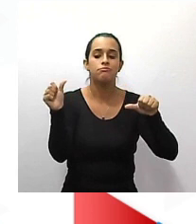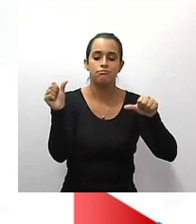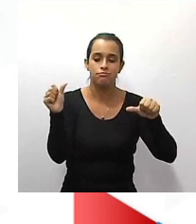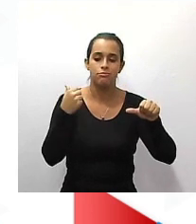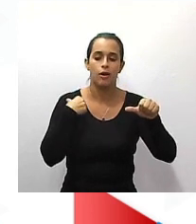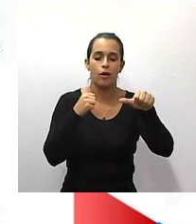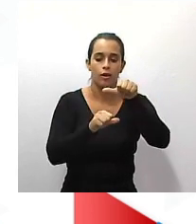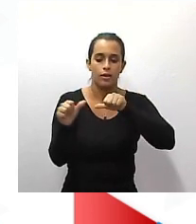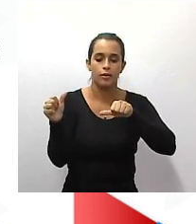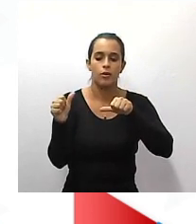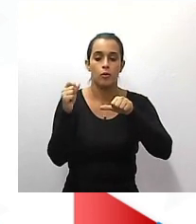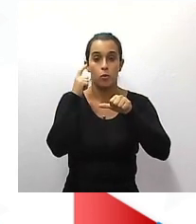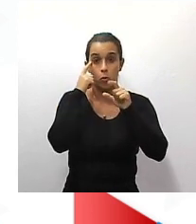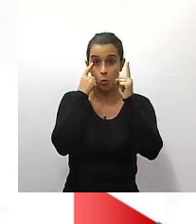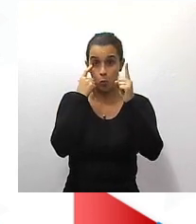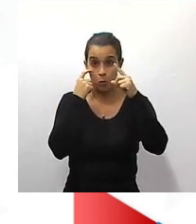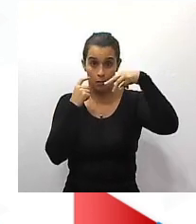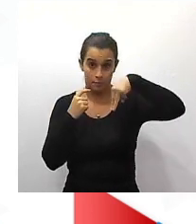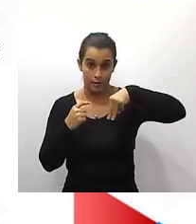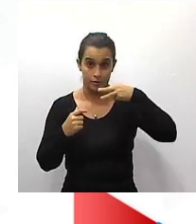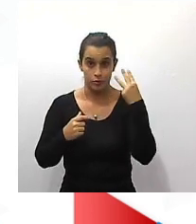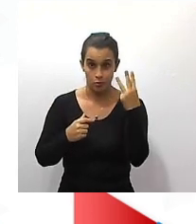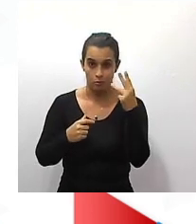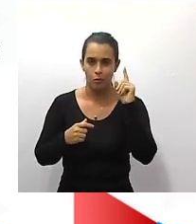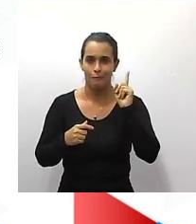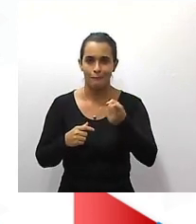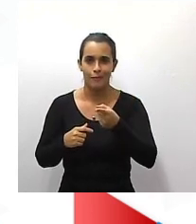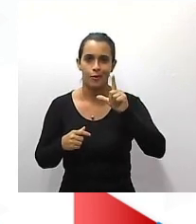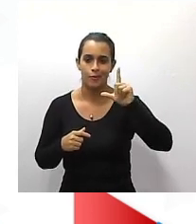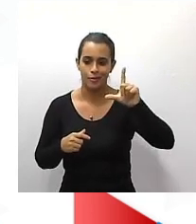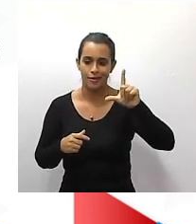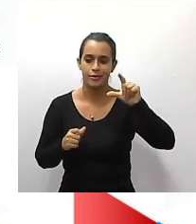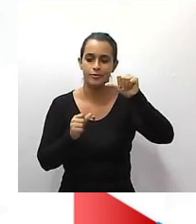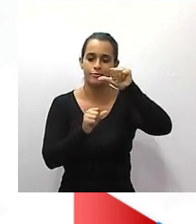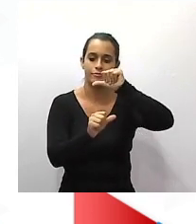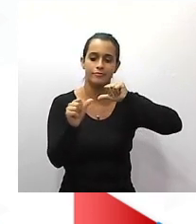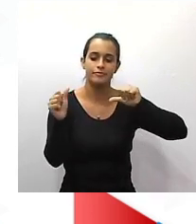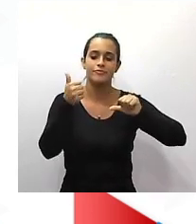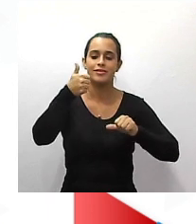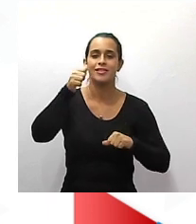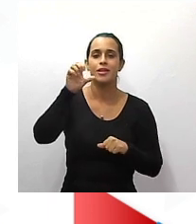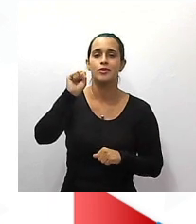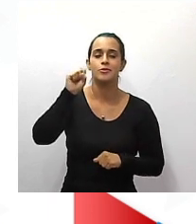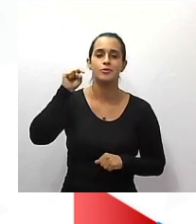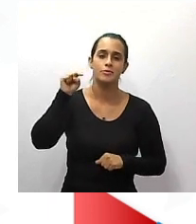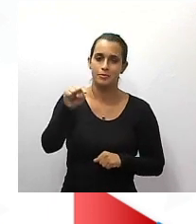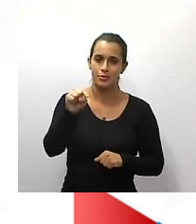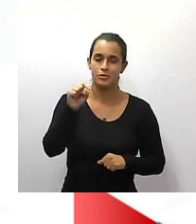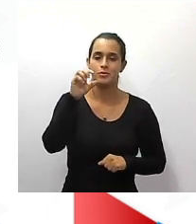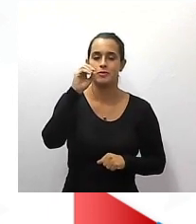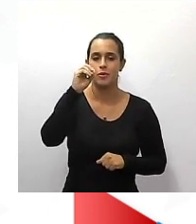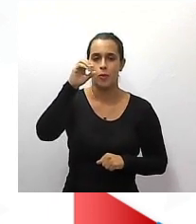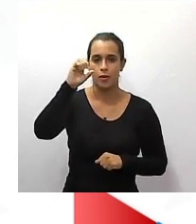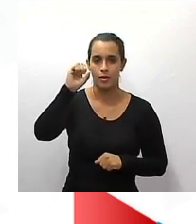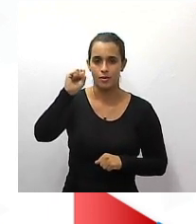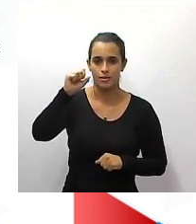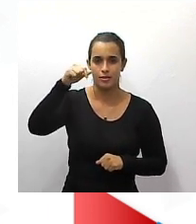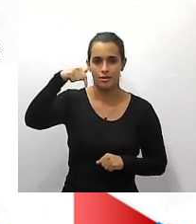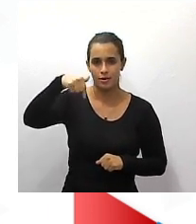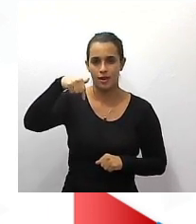na caneca. Vamos calcular o volume da caneca para poder a gente ter ideia de quanto sobrou do que ele bebeu, tá